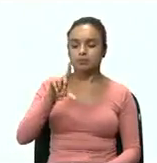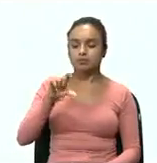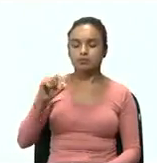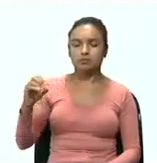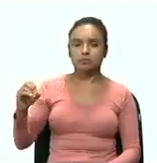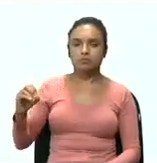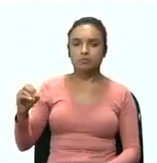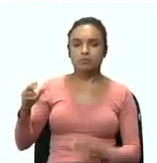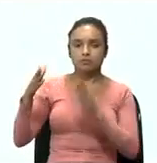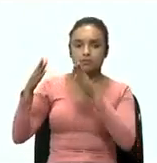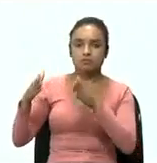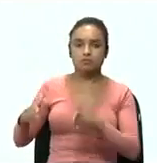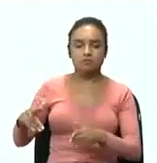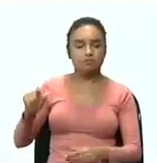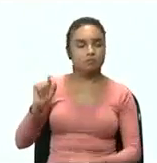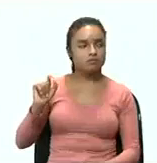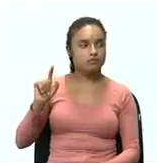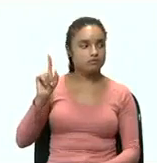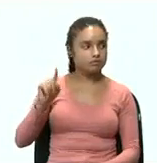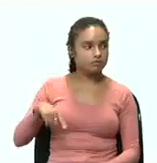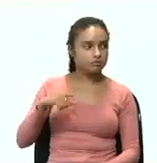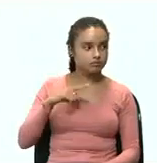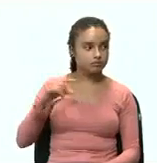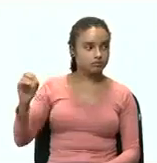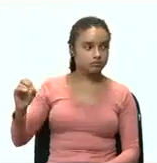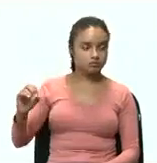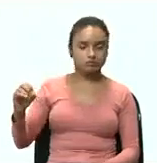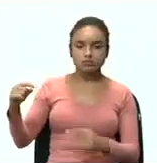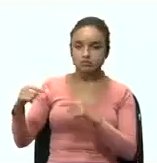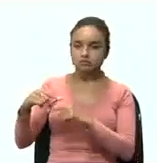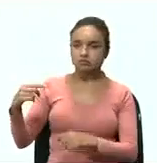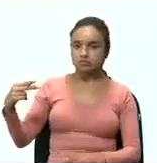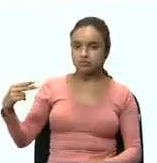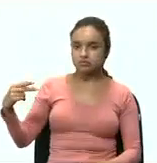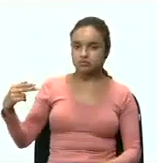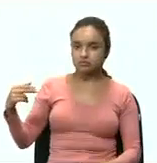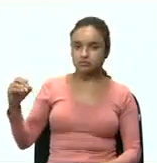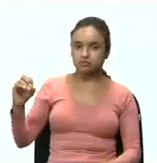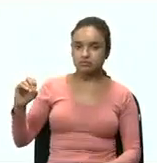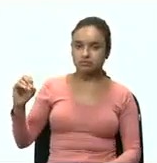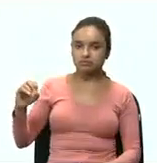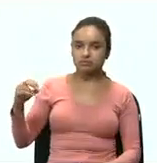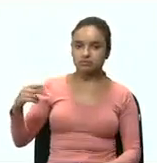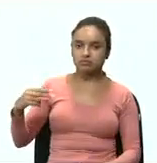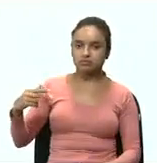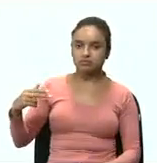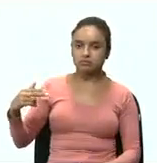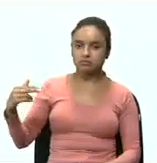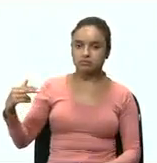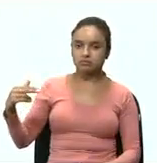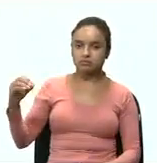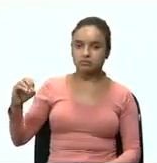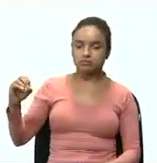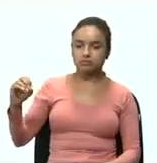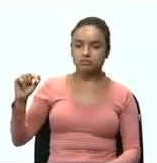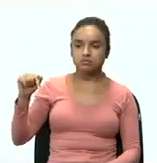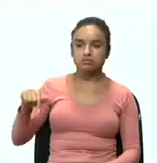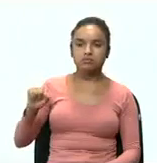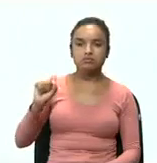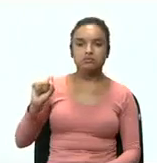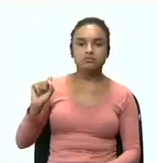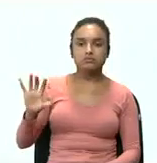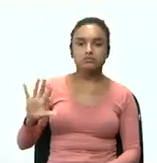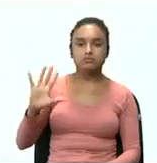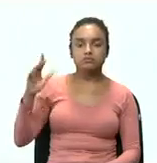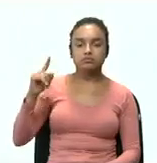acaba, então, para nós sendo zero. Dessa maneira, nós podemos pensar, então, o que aconteceu?